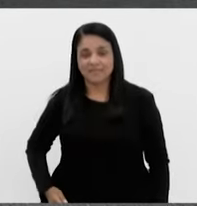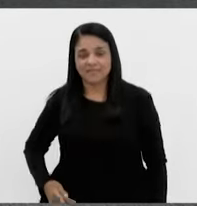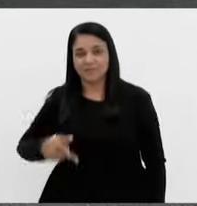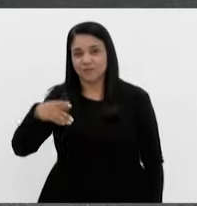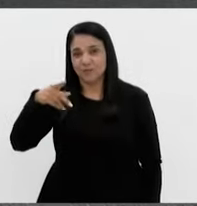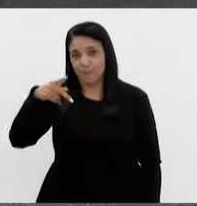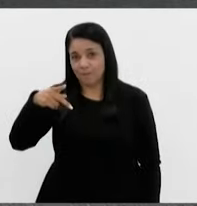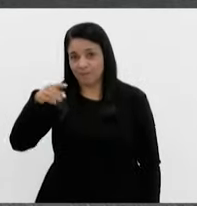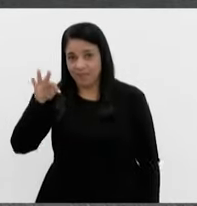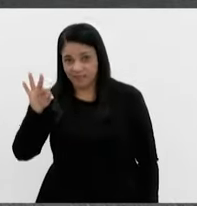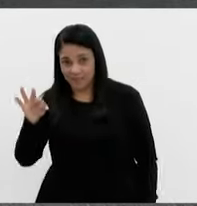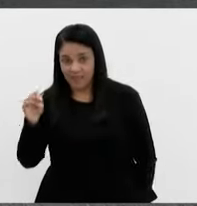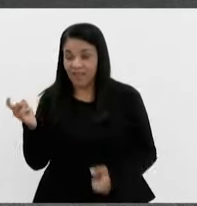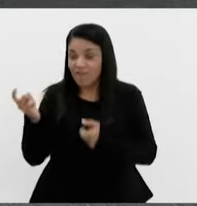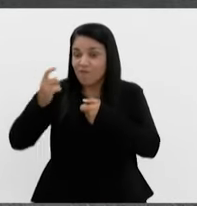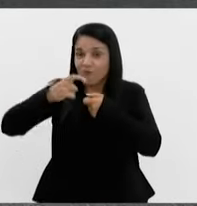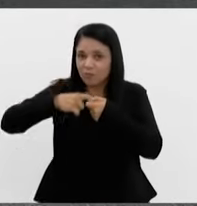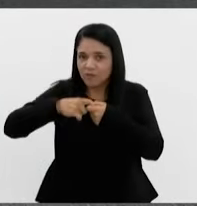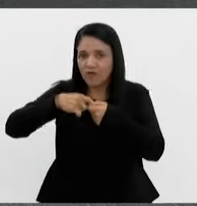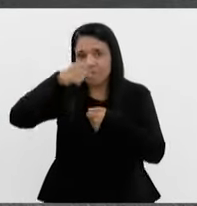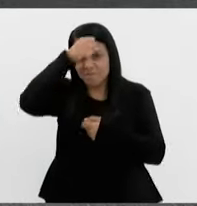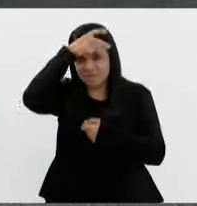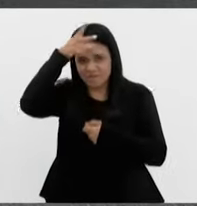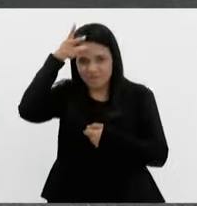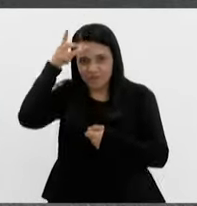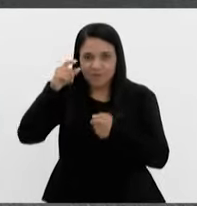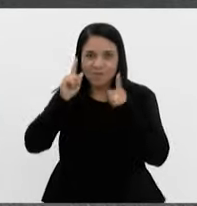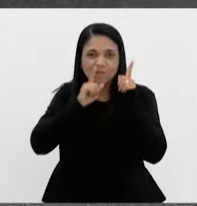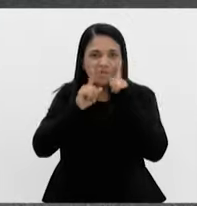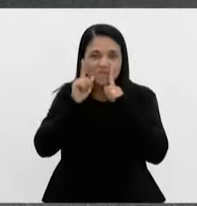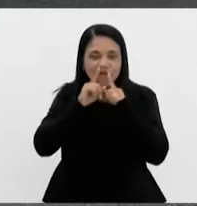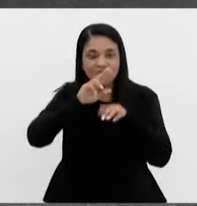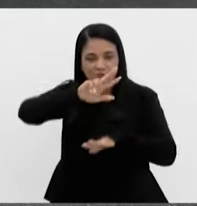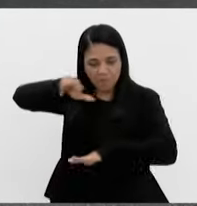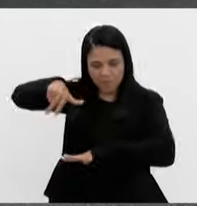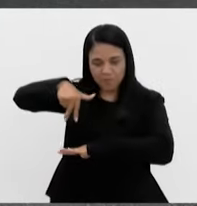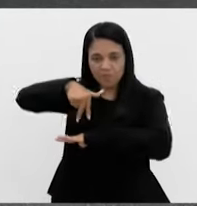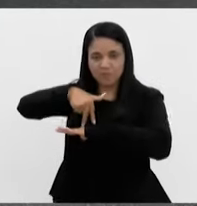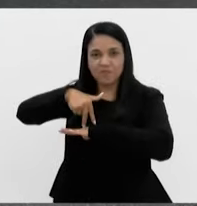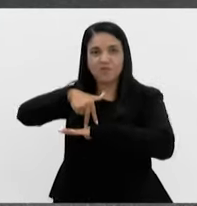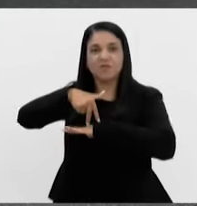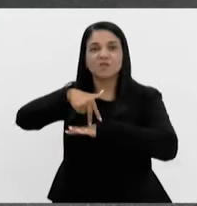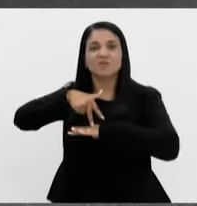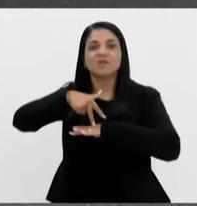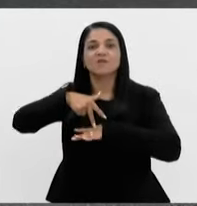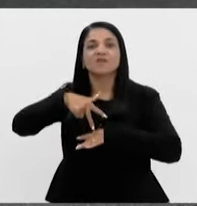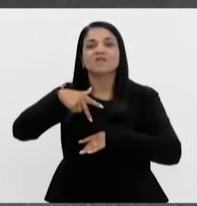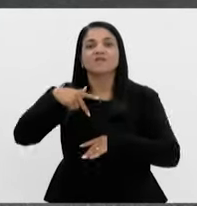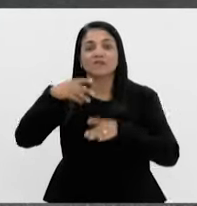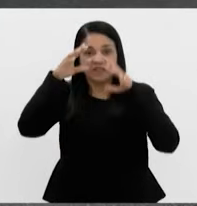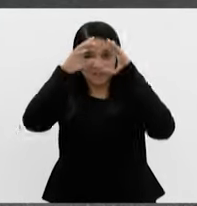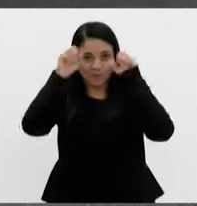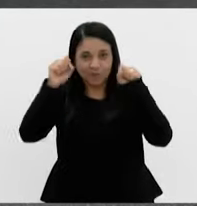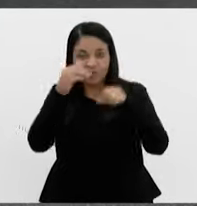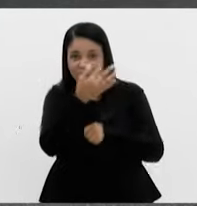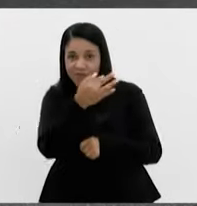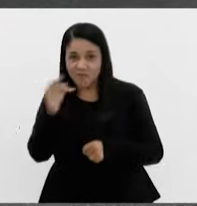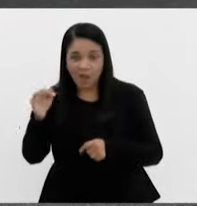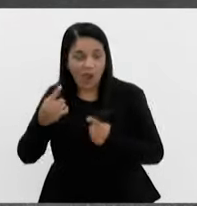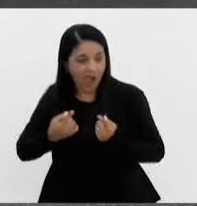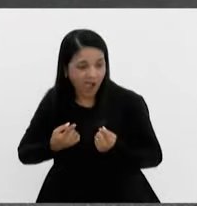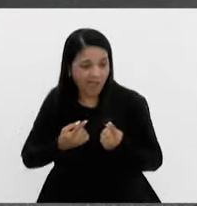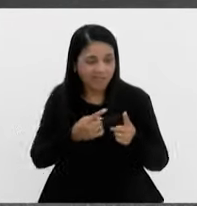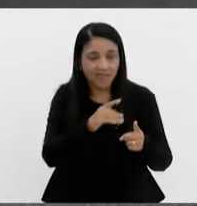voltar ser prefeito de maric foi pra Tribuna da câmara federal atacar o delegado responsável pelas